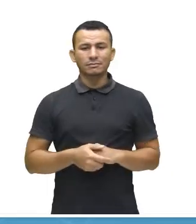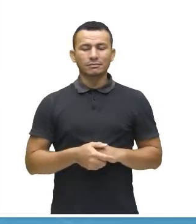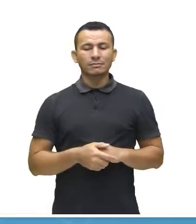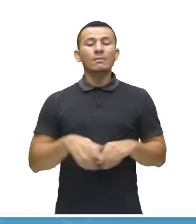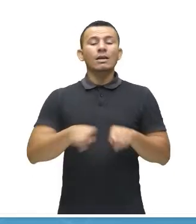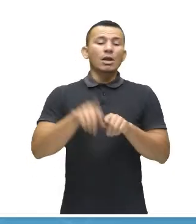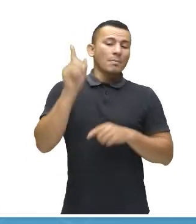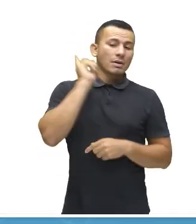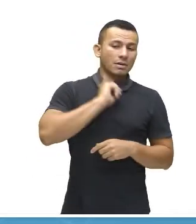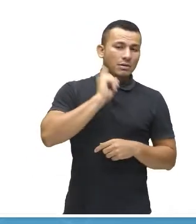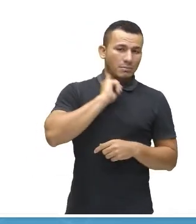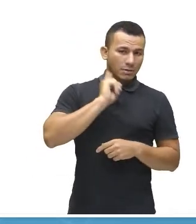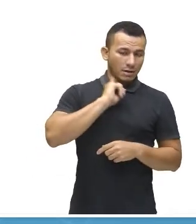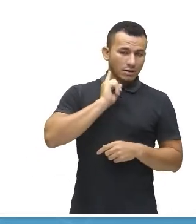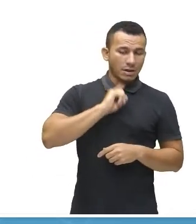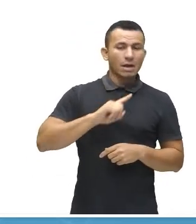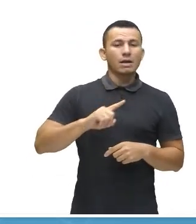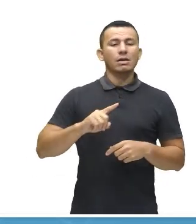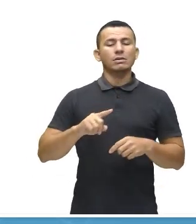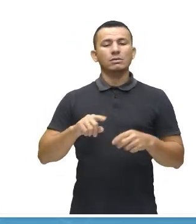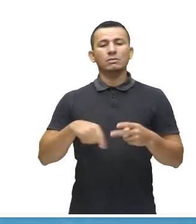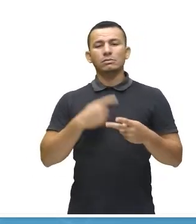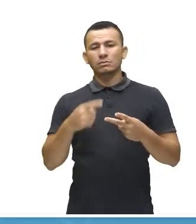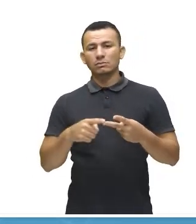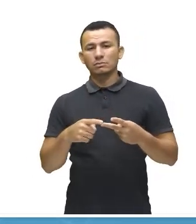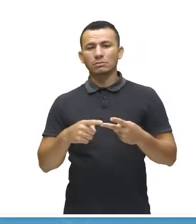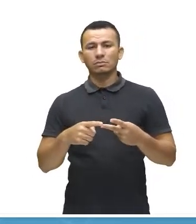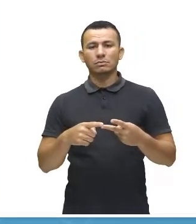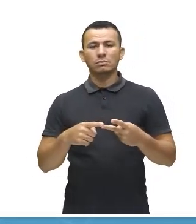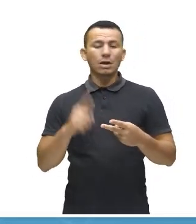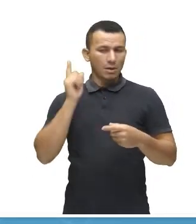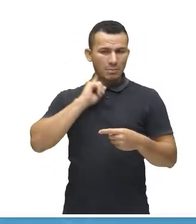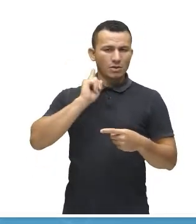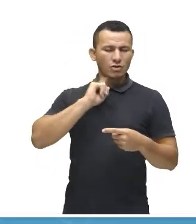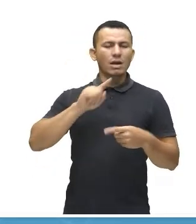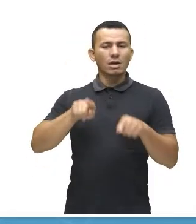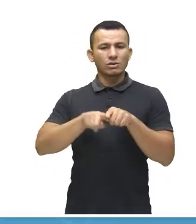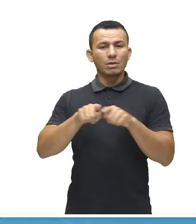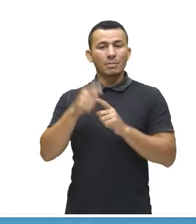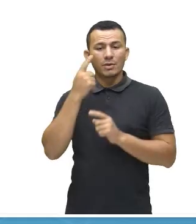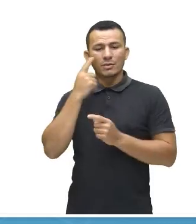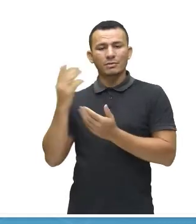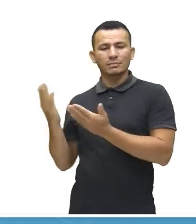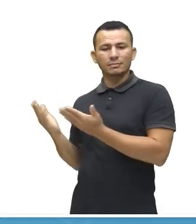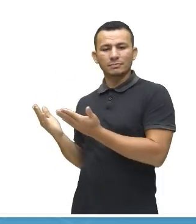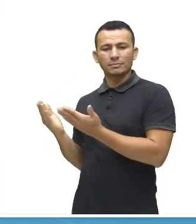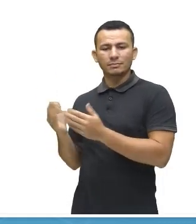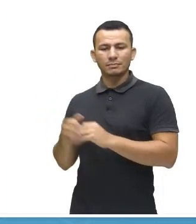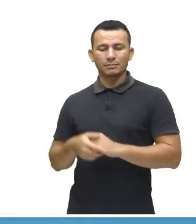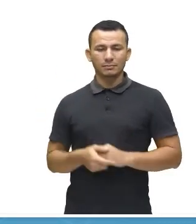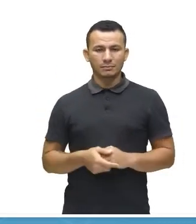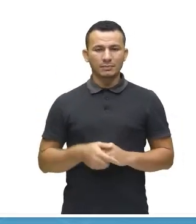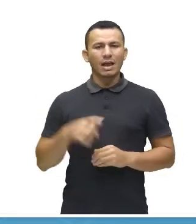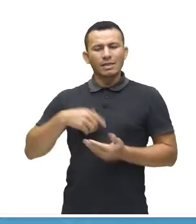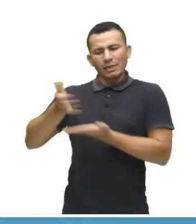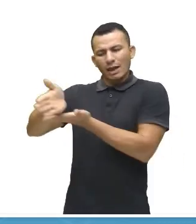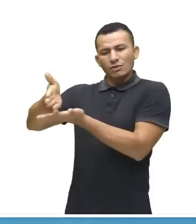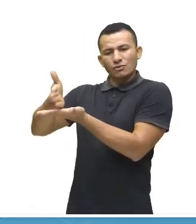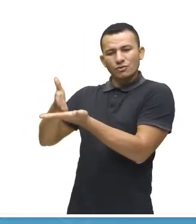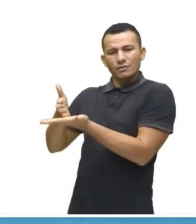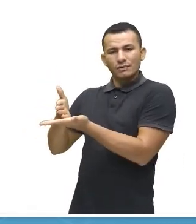Minas Gerais, né, e Bahia, na verdade com Minas Gerais, bem aqui, tá? Então, essa